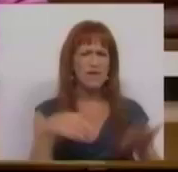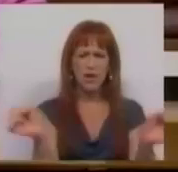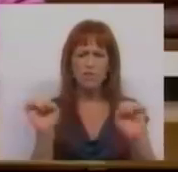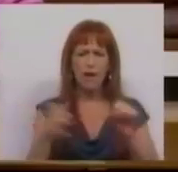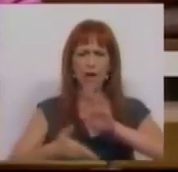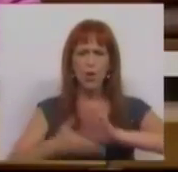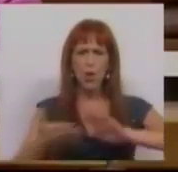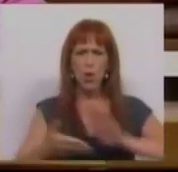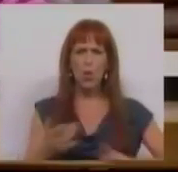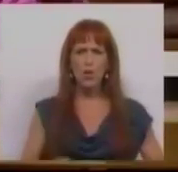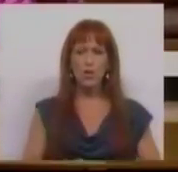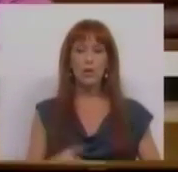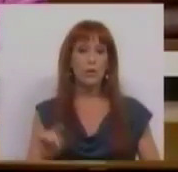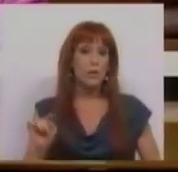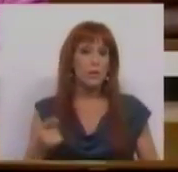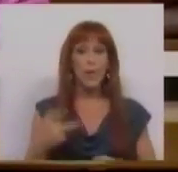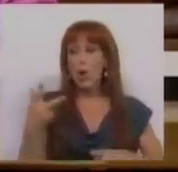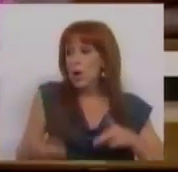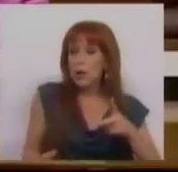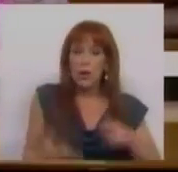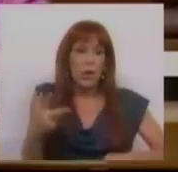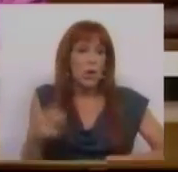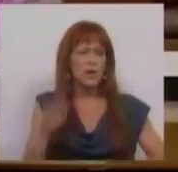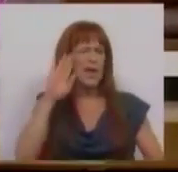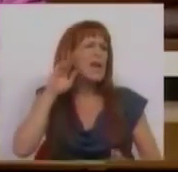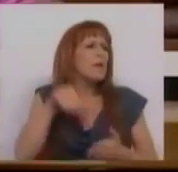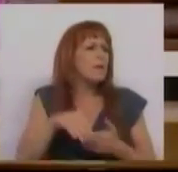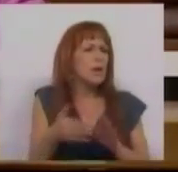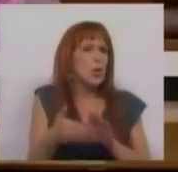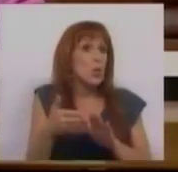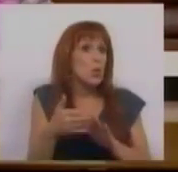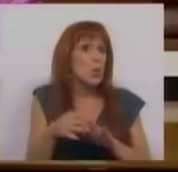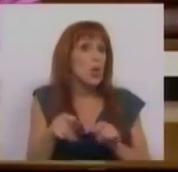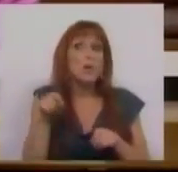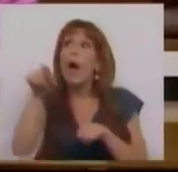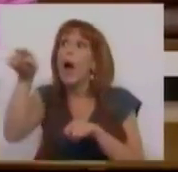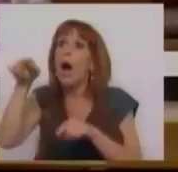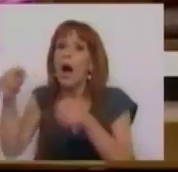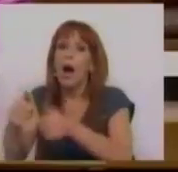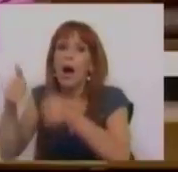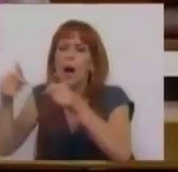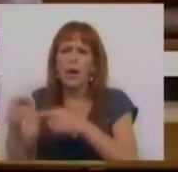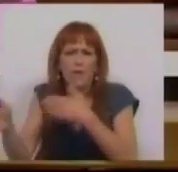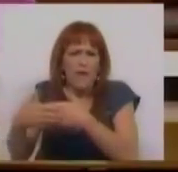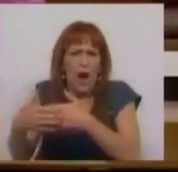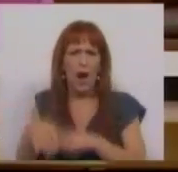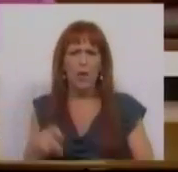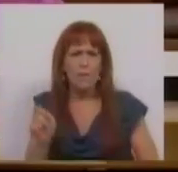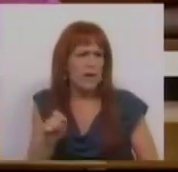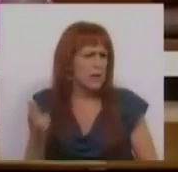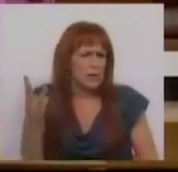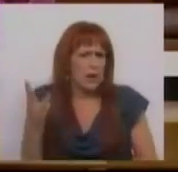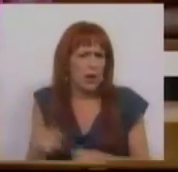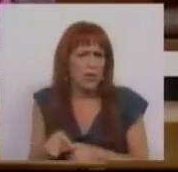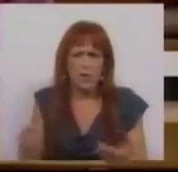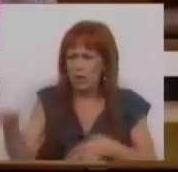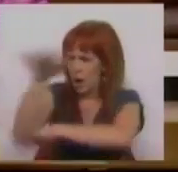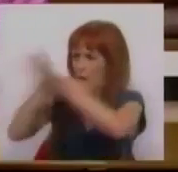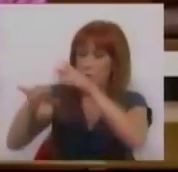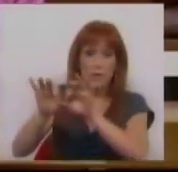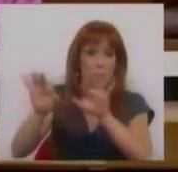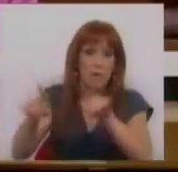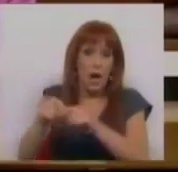nas urgências, a não ser cortar e inventar urgências metropolitanas que faliram ao fim de 3 meses de caos,